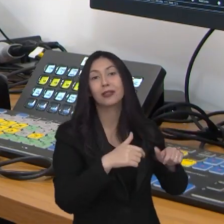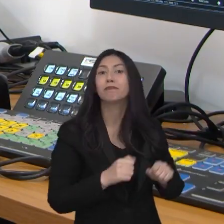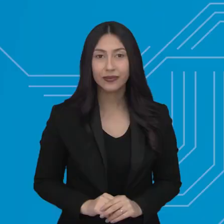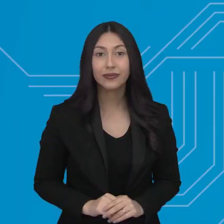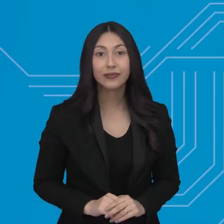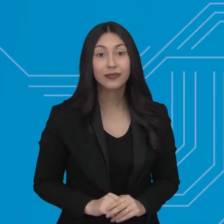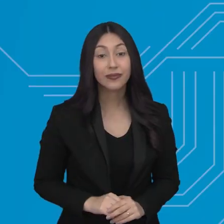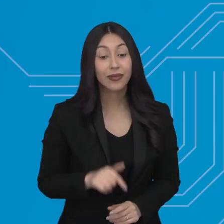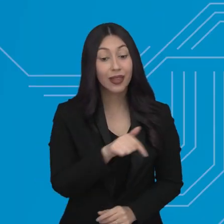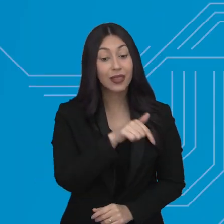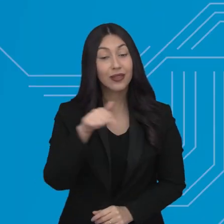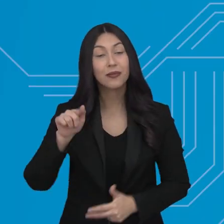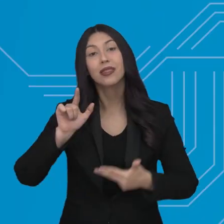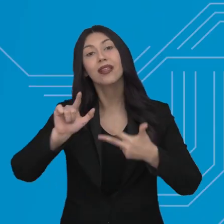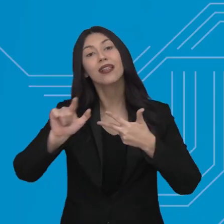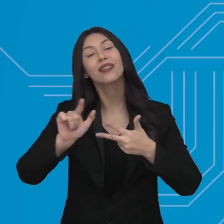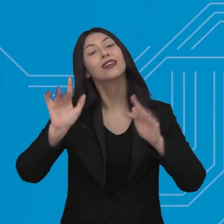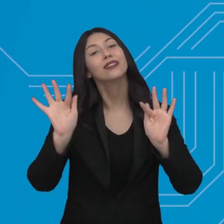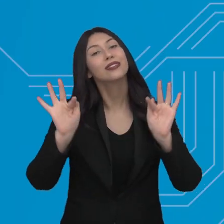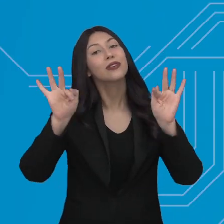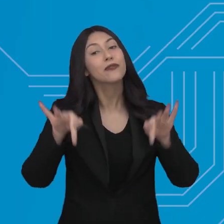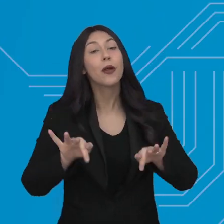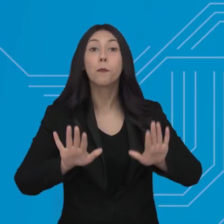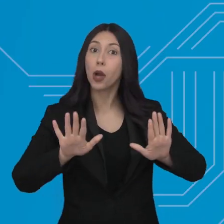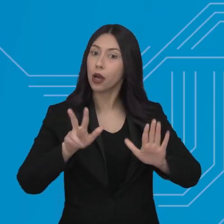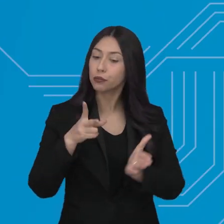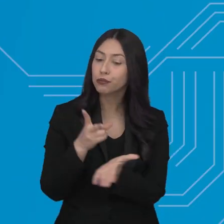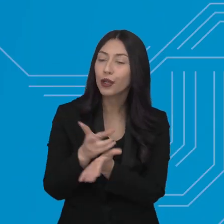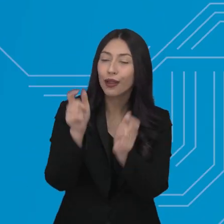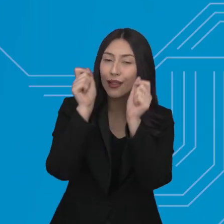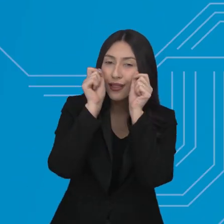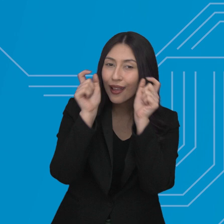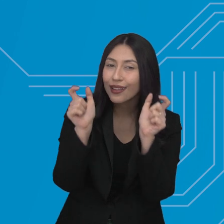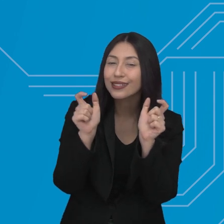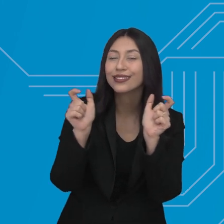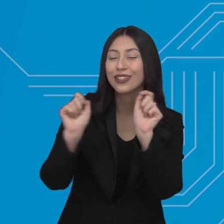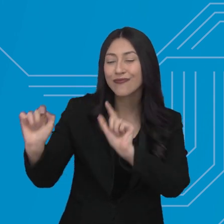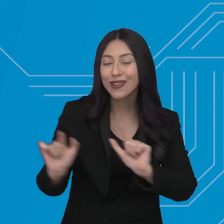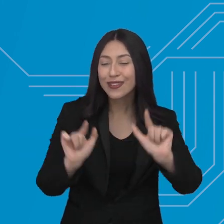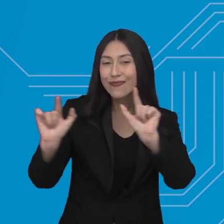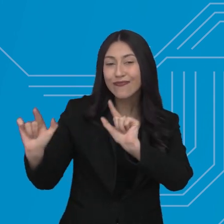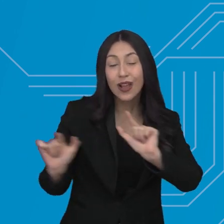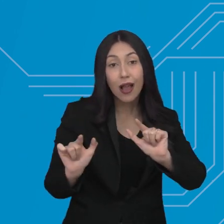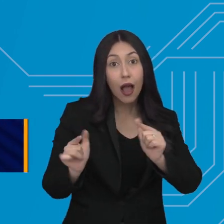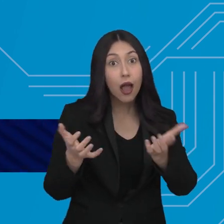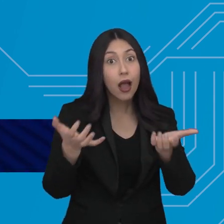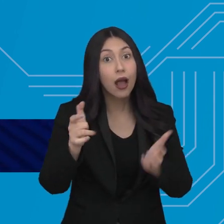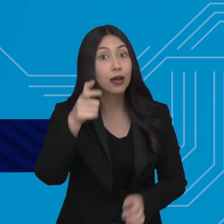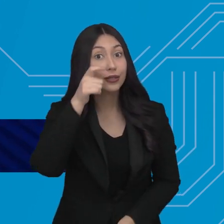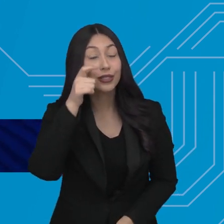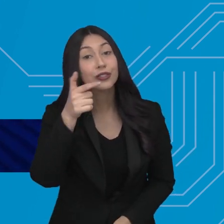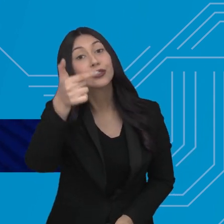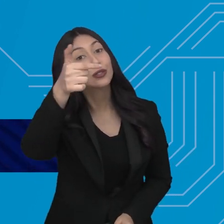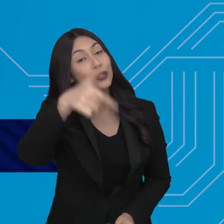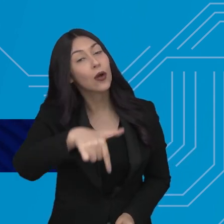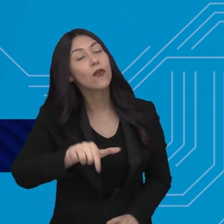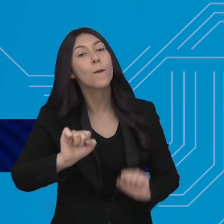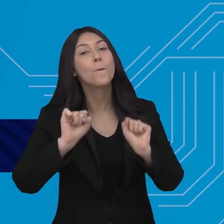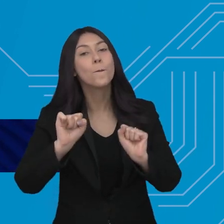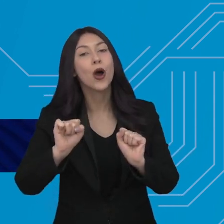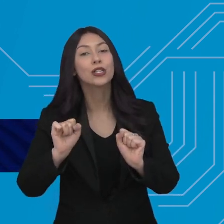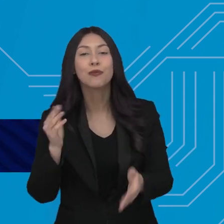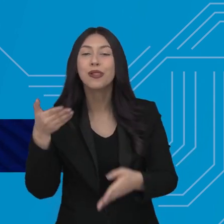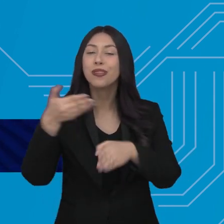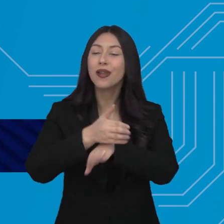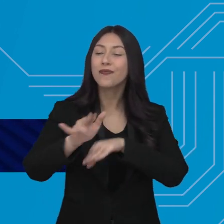com ela. E o Semana Legislativa fica por aqui, mas continue ligado na nossa programação. Se você quiser rever o programa,